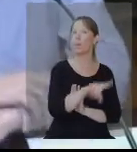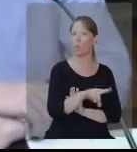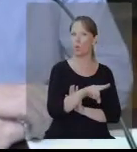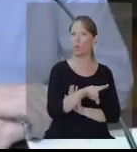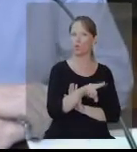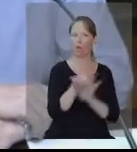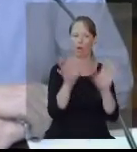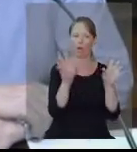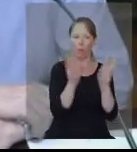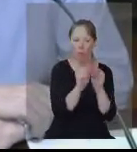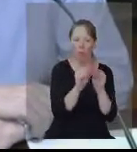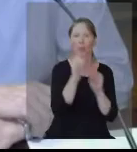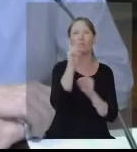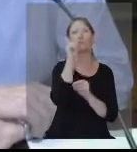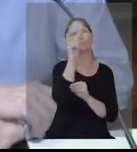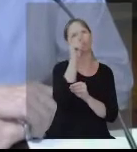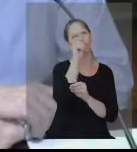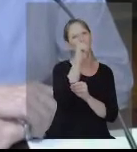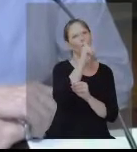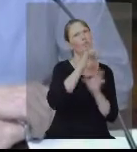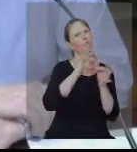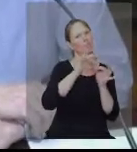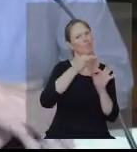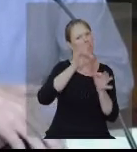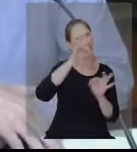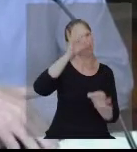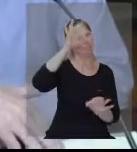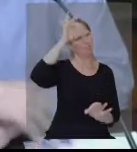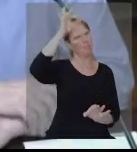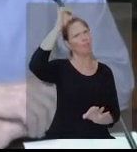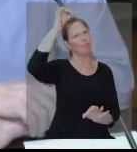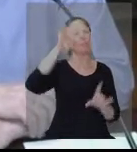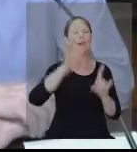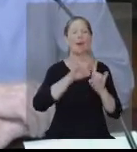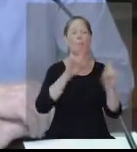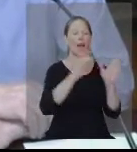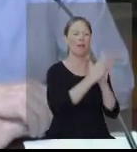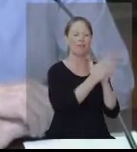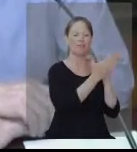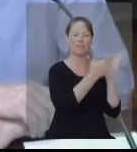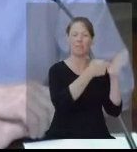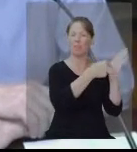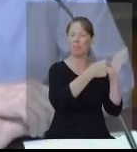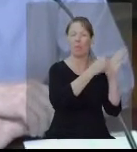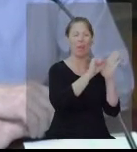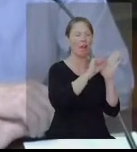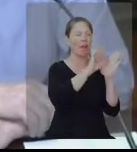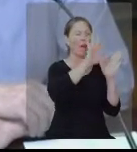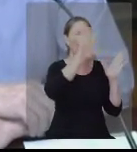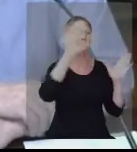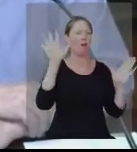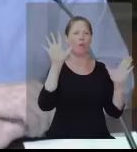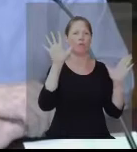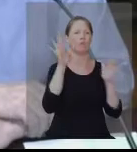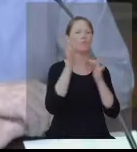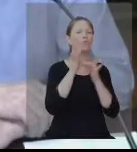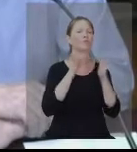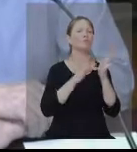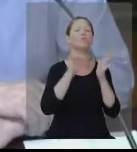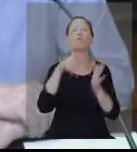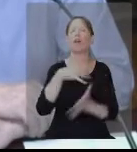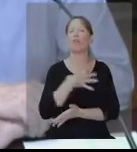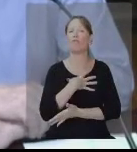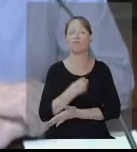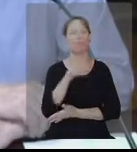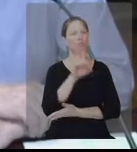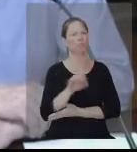a ser respondida brevemente não é tão fácil, mas, biblicamente, é muito claro. Jesus é o Filho